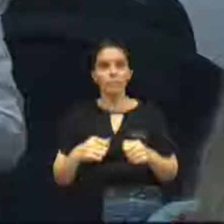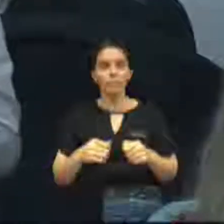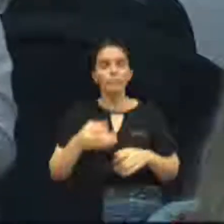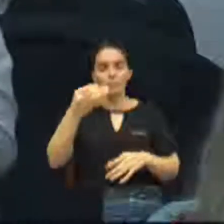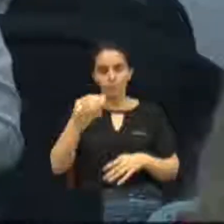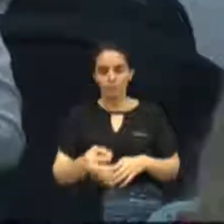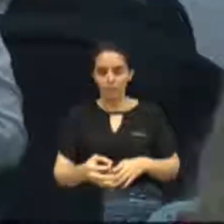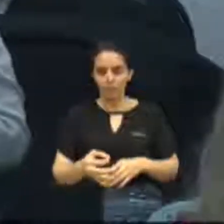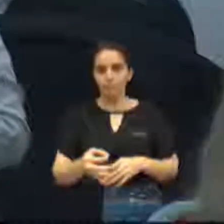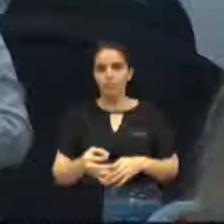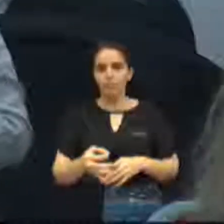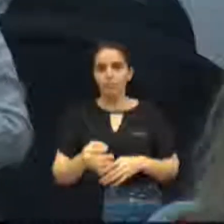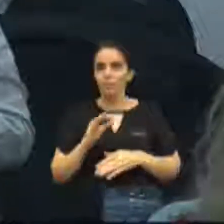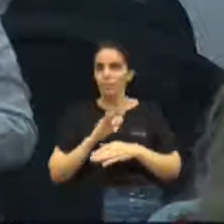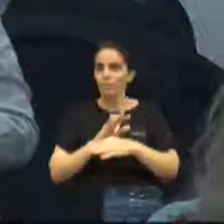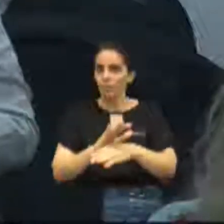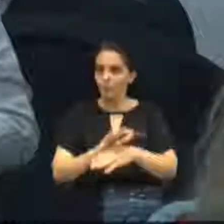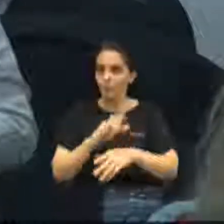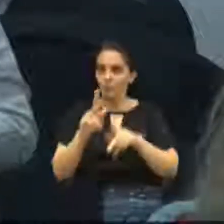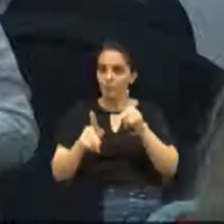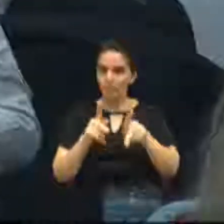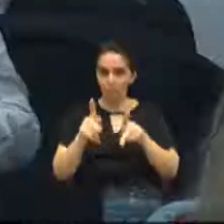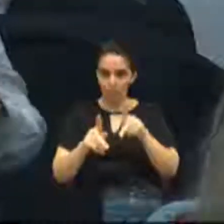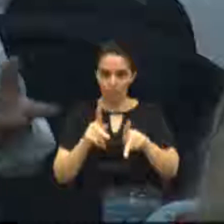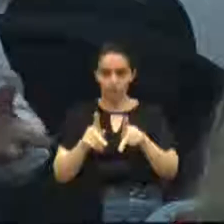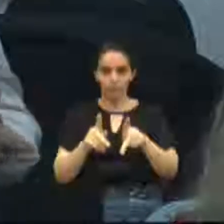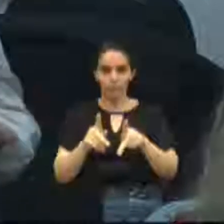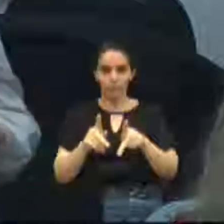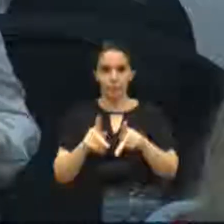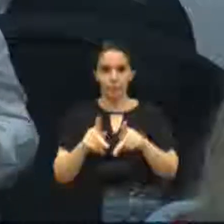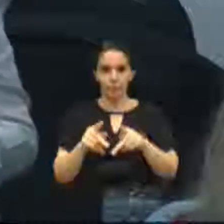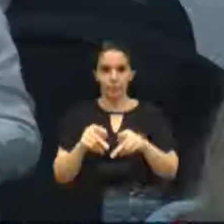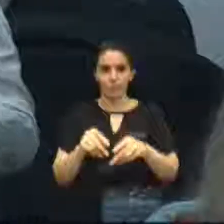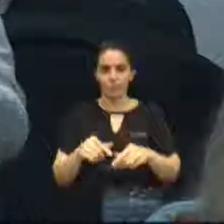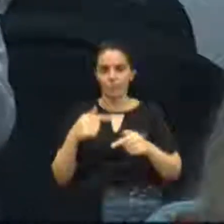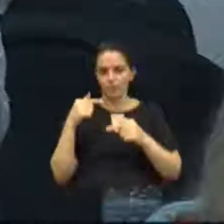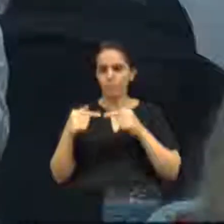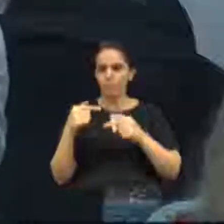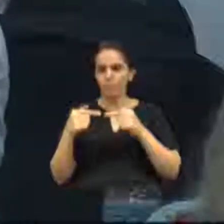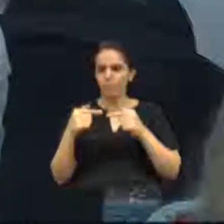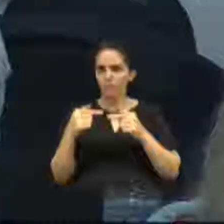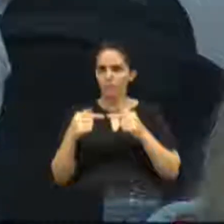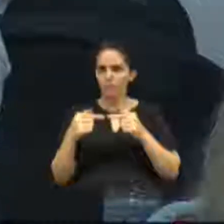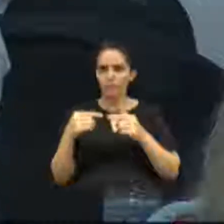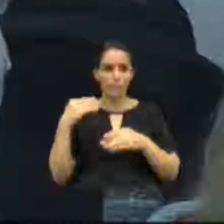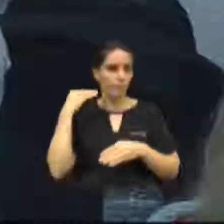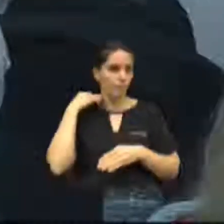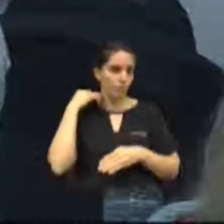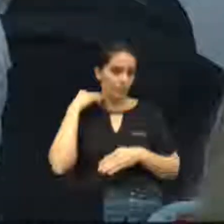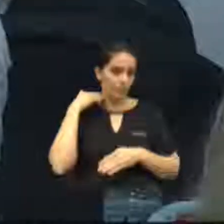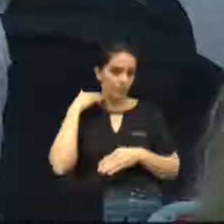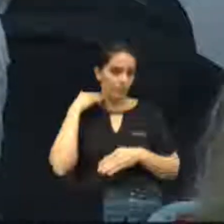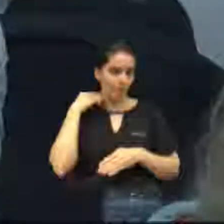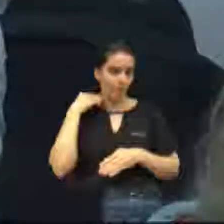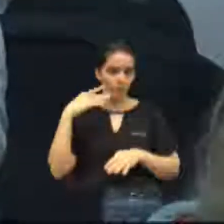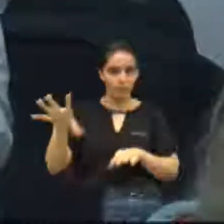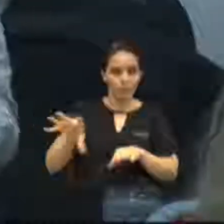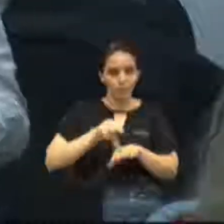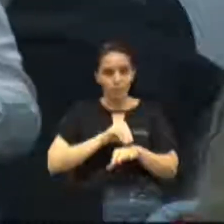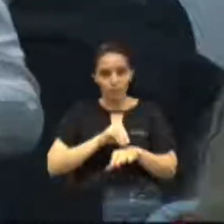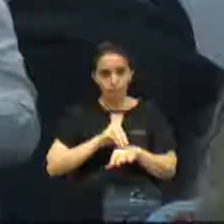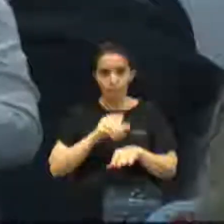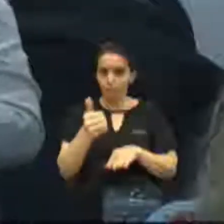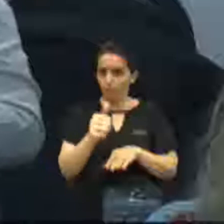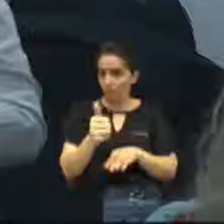legislar para que o melhor venha acontecer para a população através de uma discussão. Ou ele contrata, o banco contrata mais